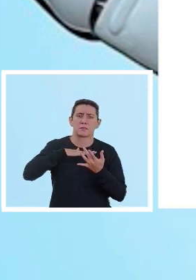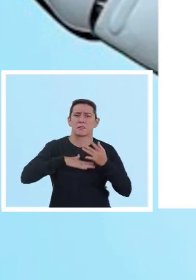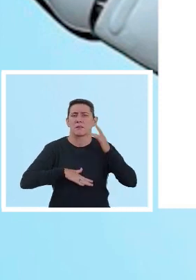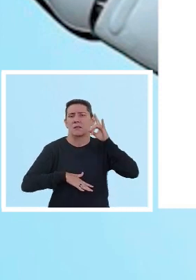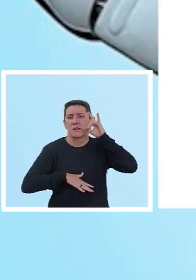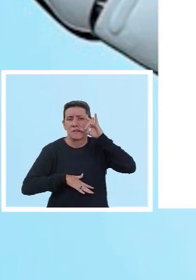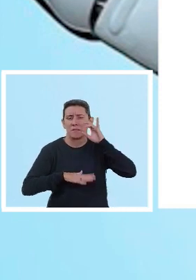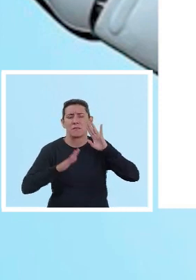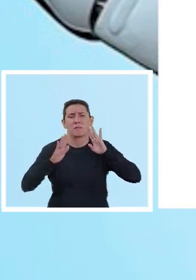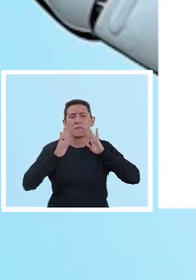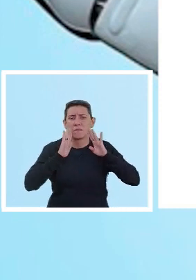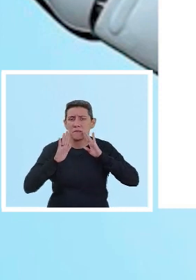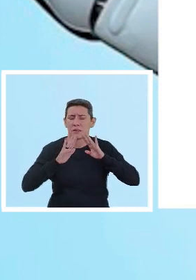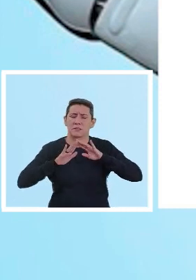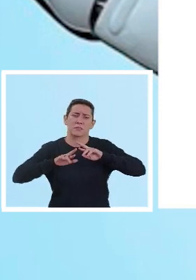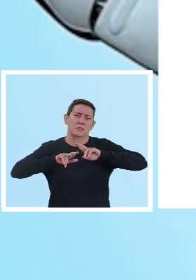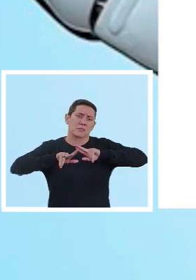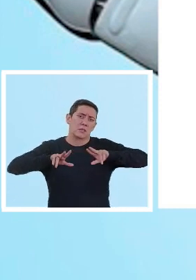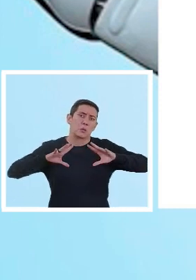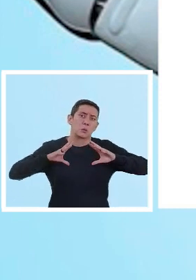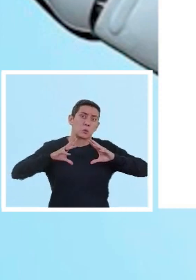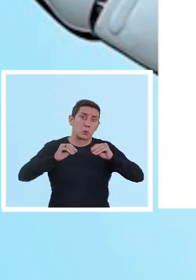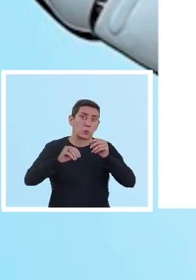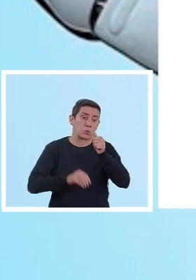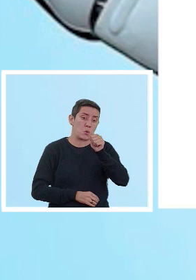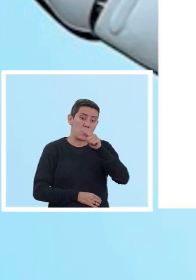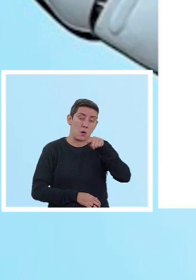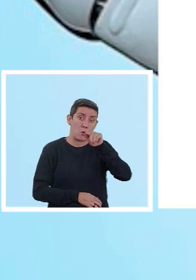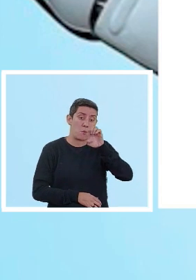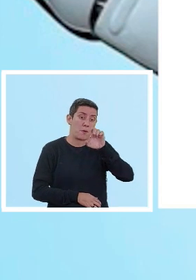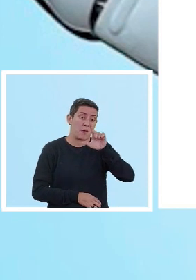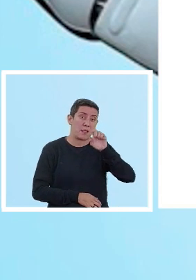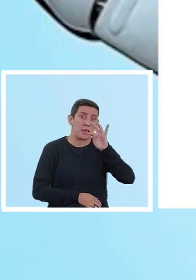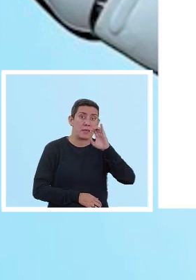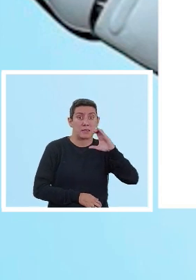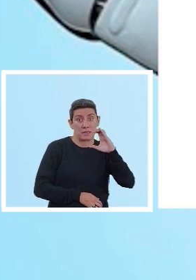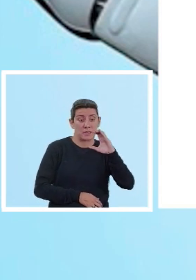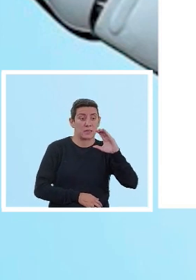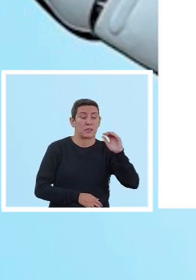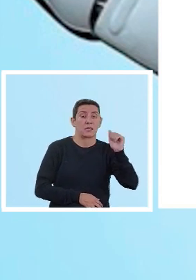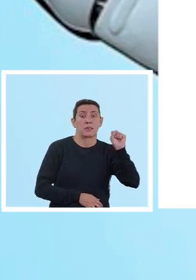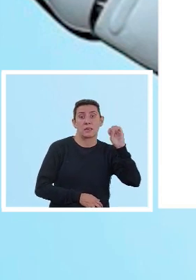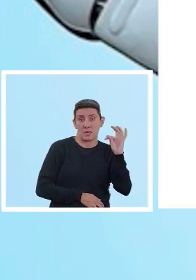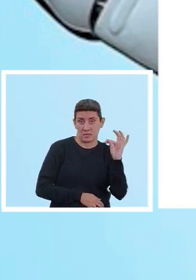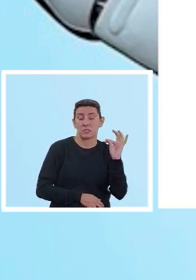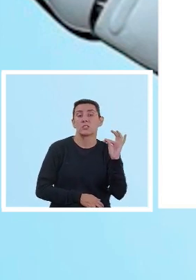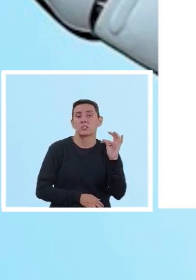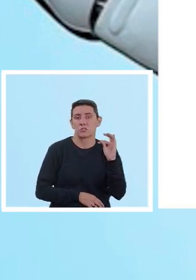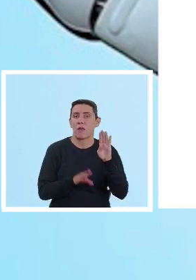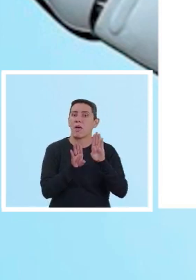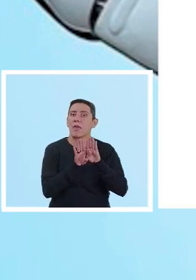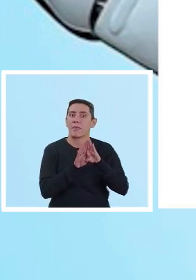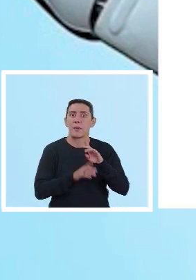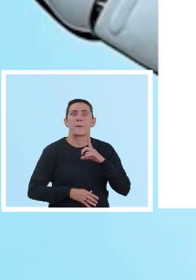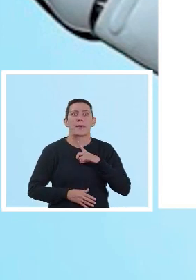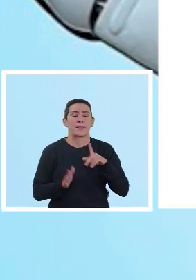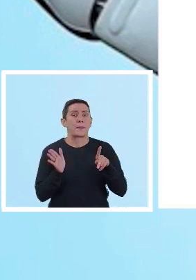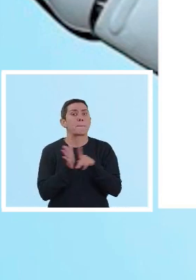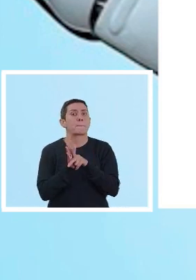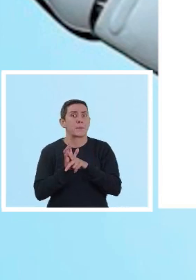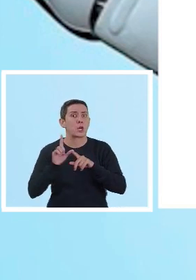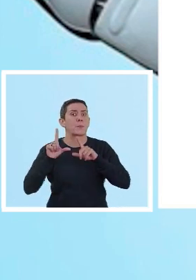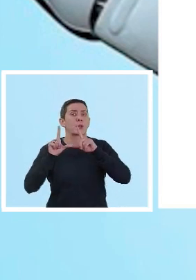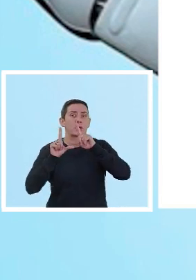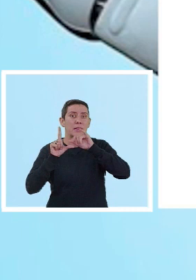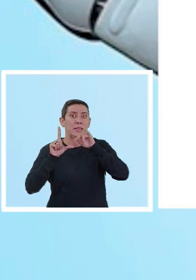no Facebook Instagram tudo@elétrica Fast a e também me pode me adicionar no Linkedin é só procurar eu